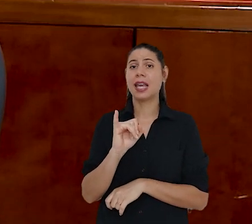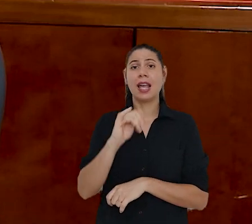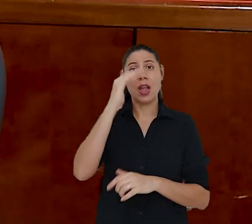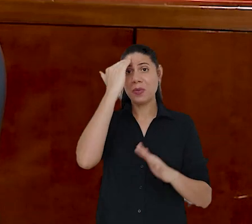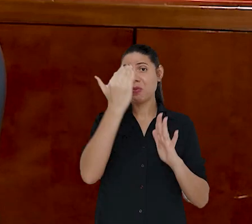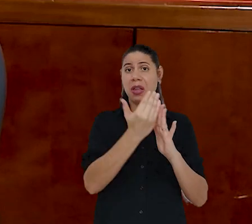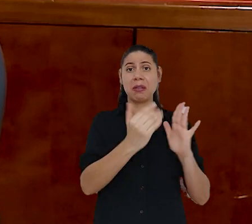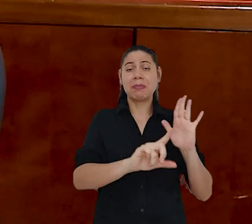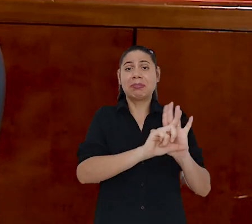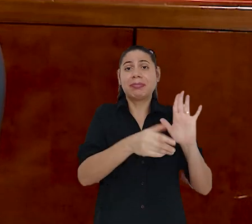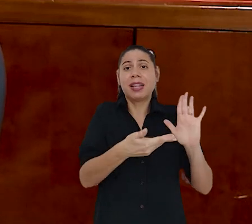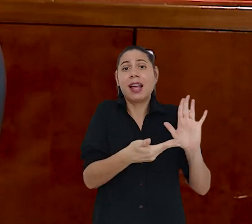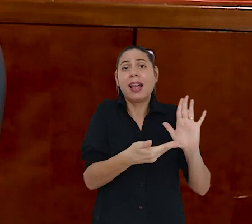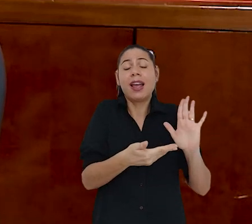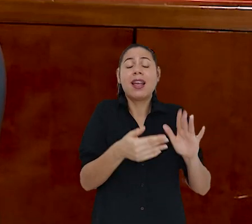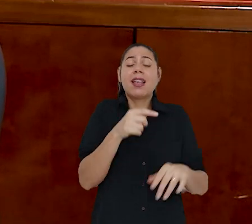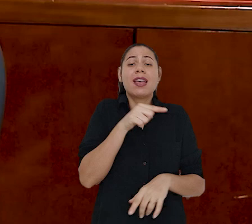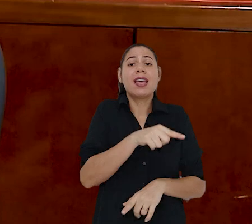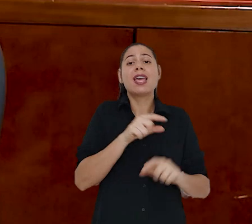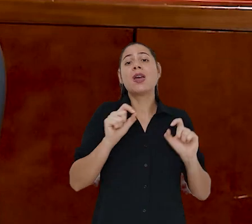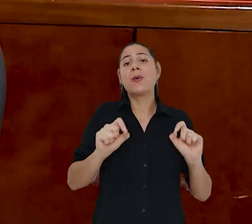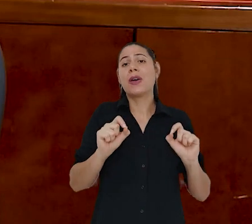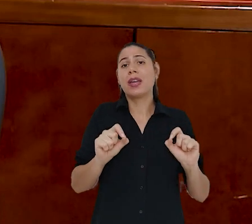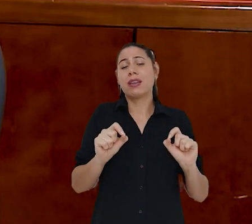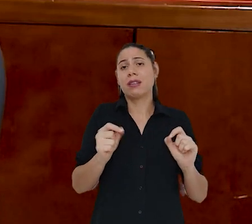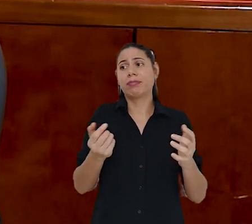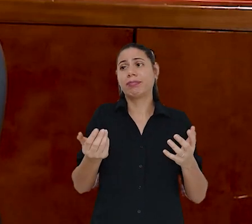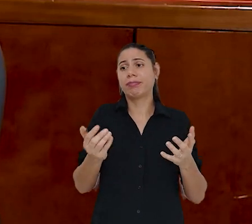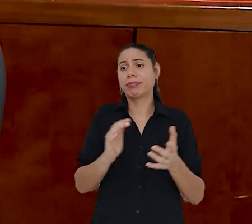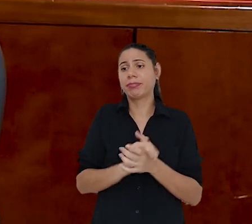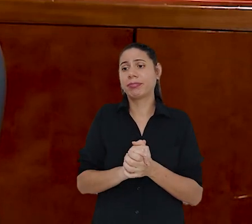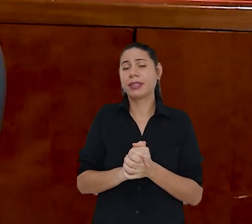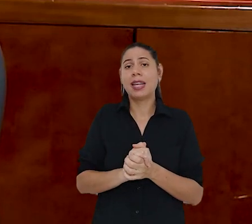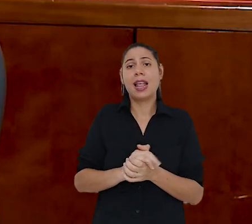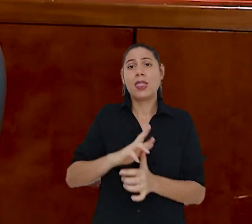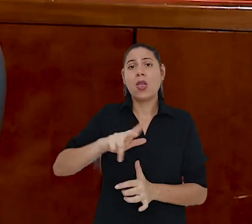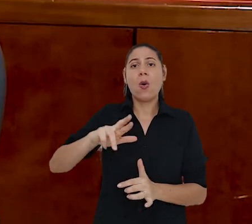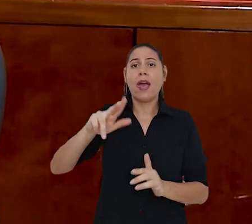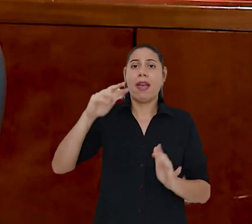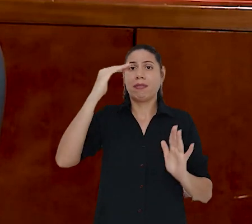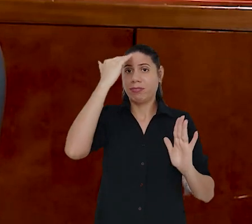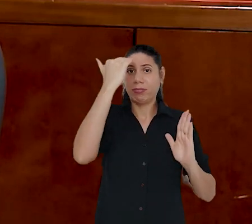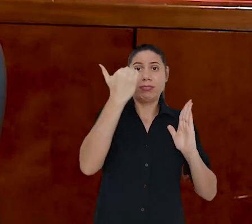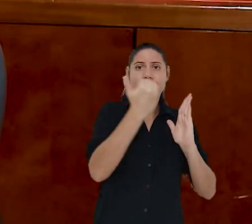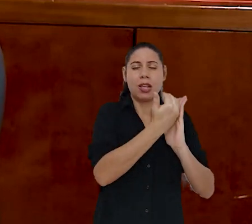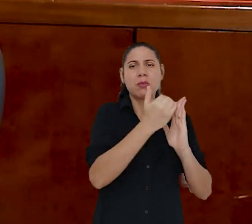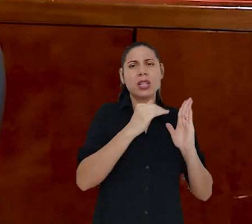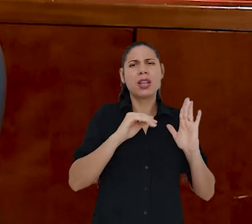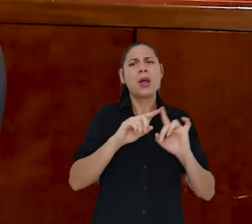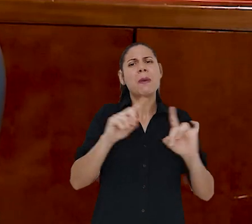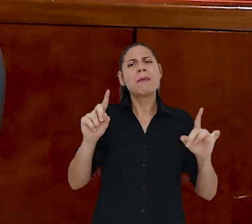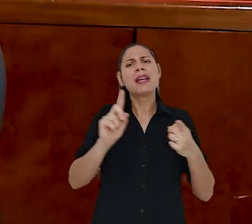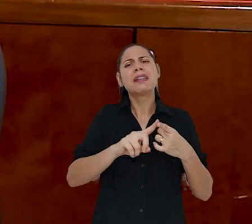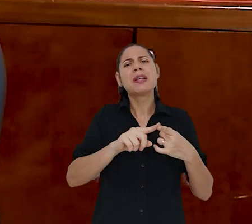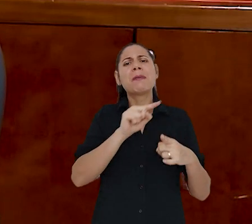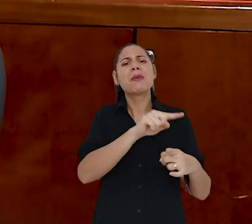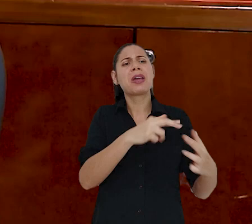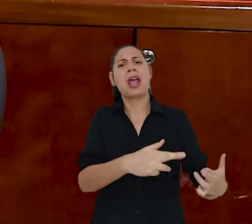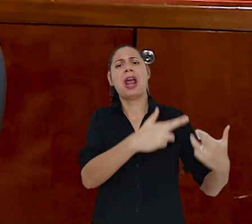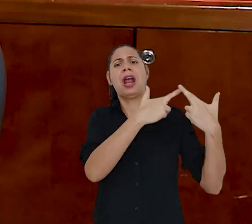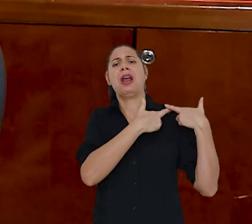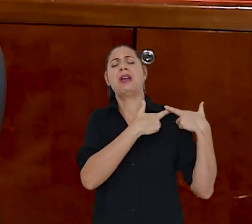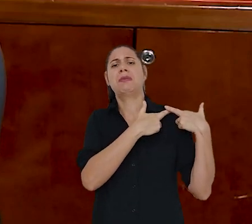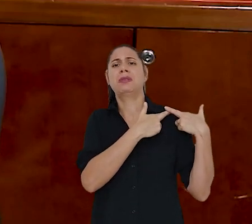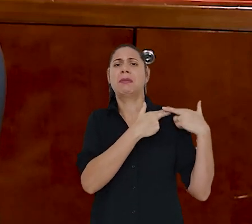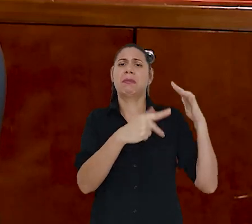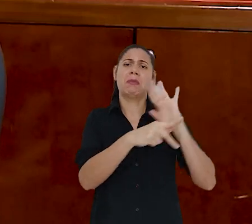liminar, ele está não só descumprindo a medida liminar, mas ele está acarretando a